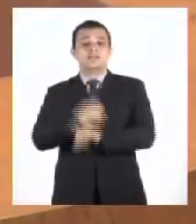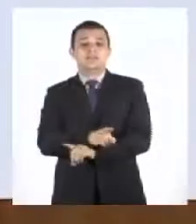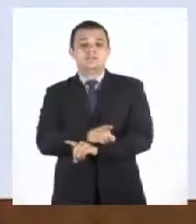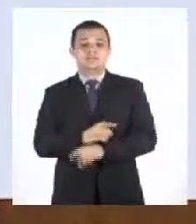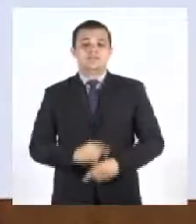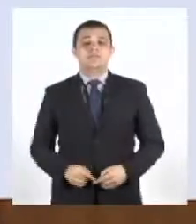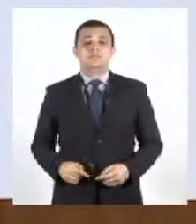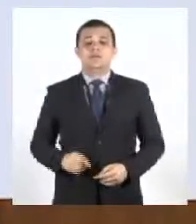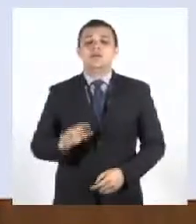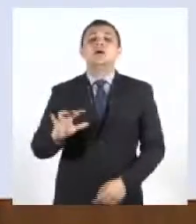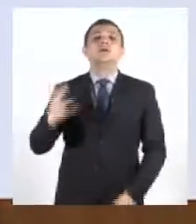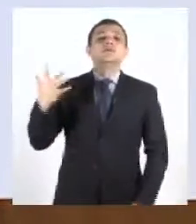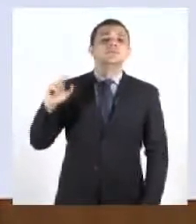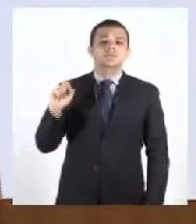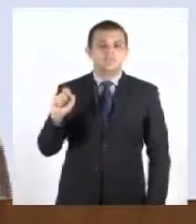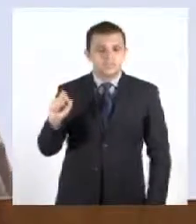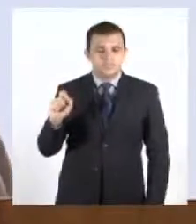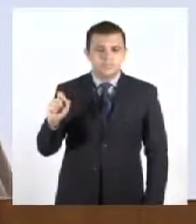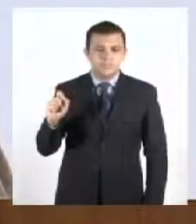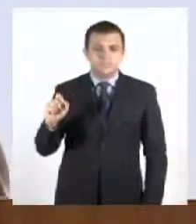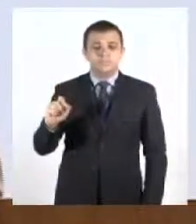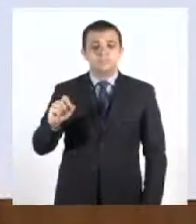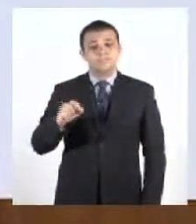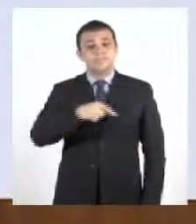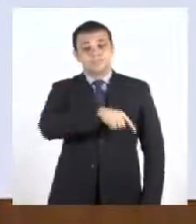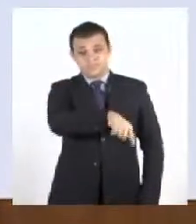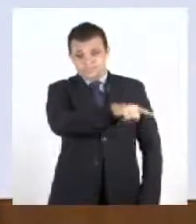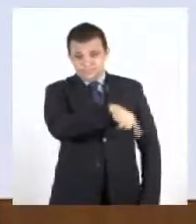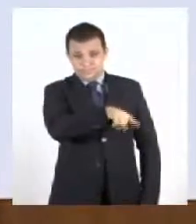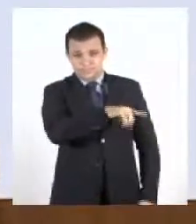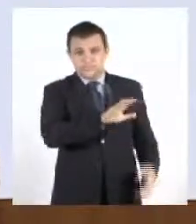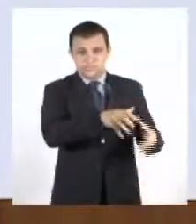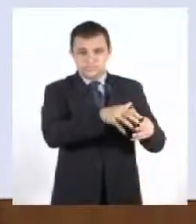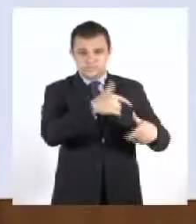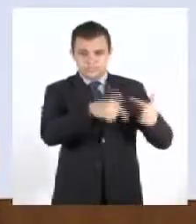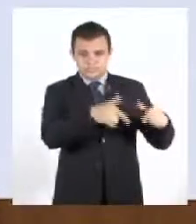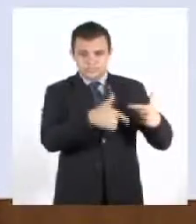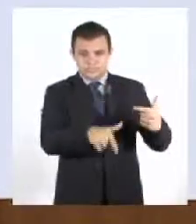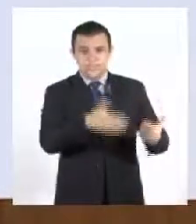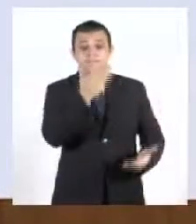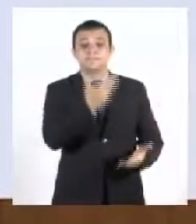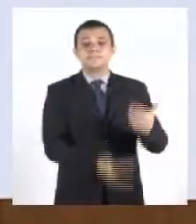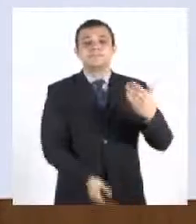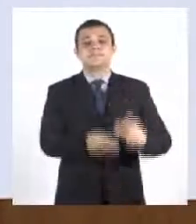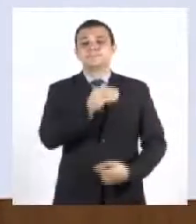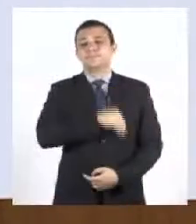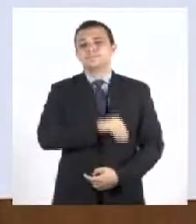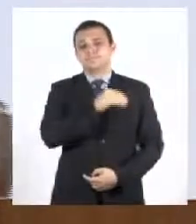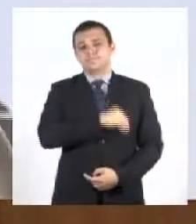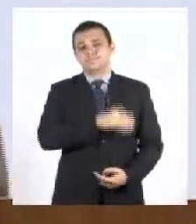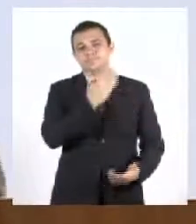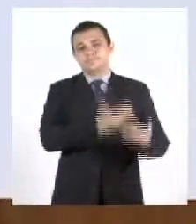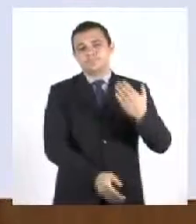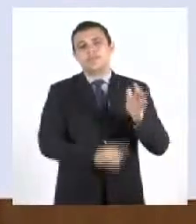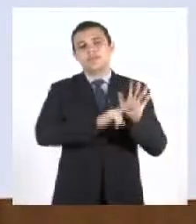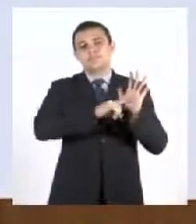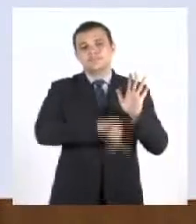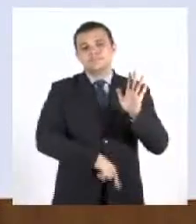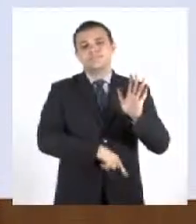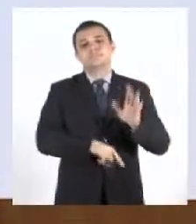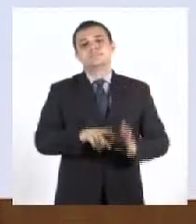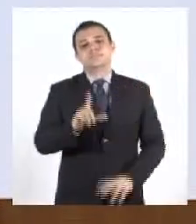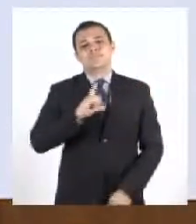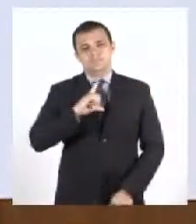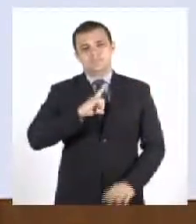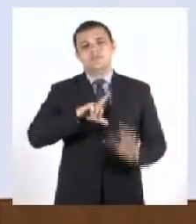ocasionando a perda dos rendimentos desses trabalhadores que foram descontados, tiveram